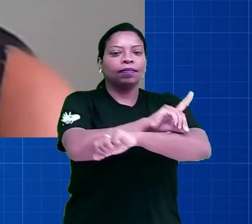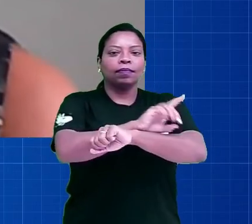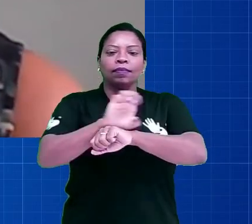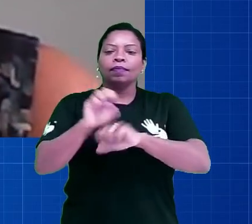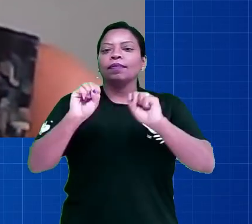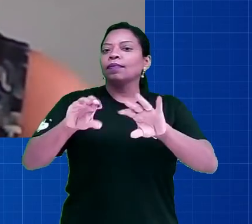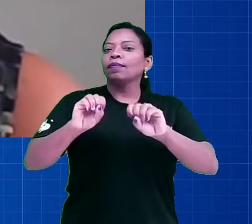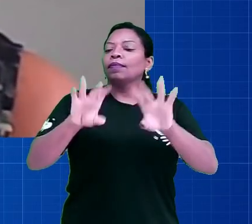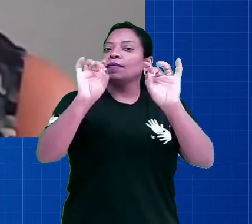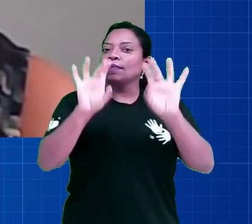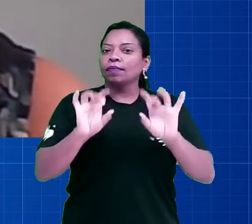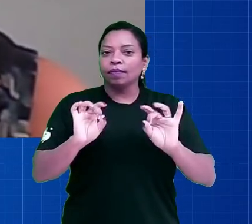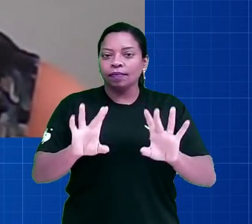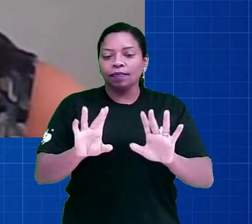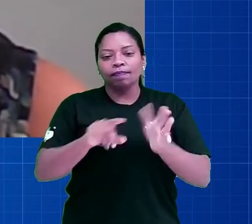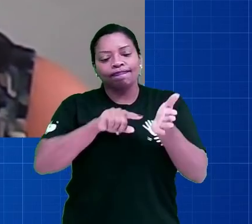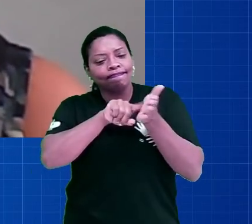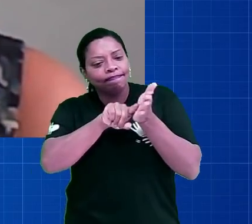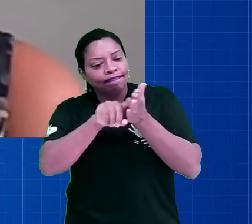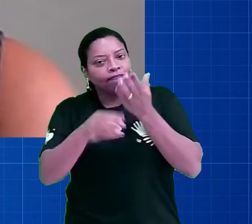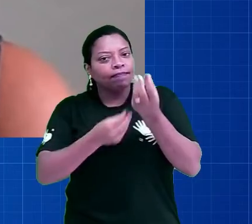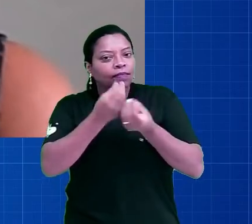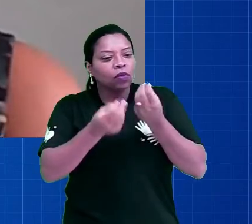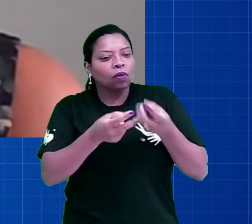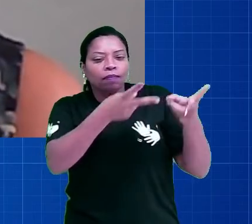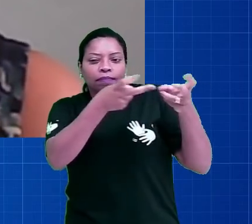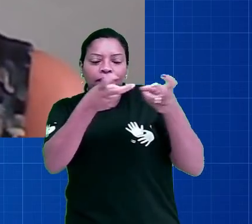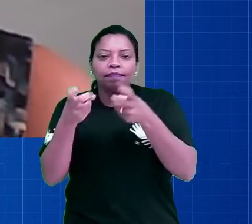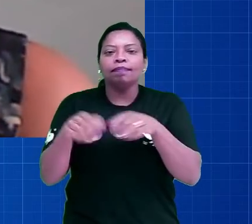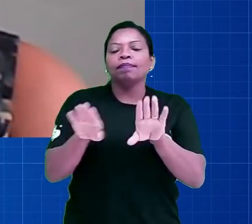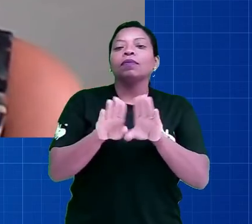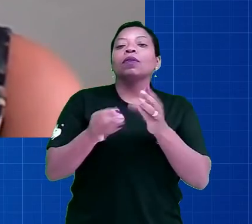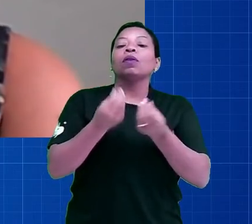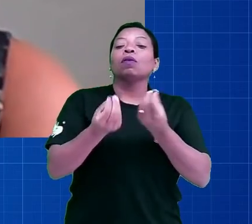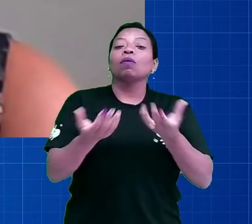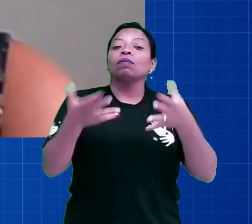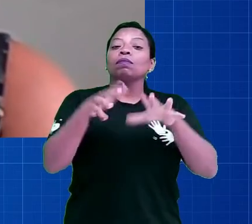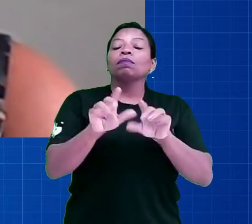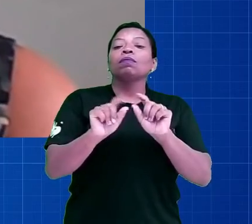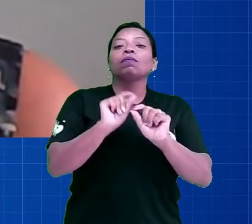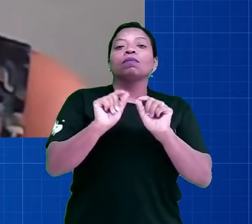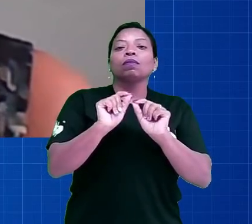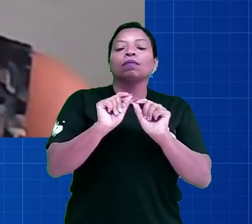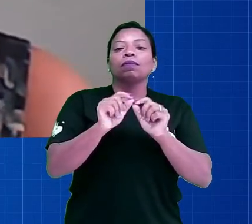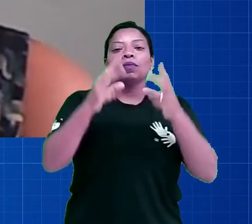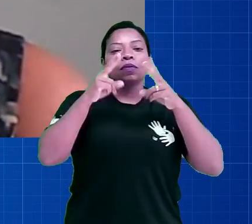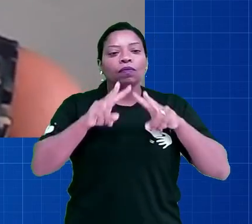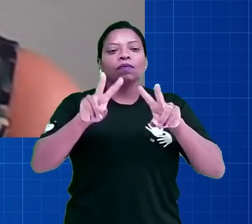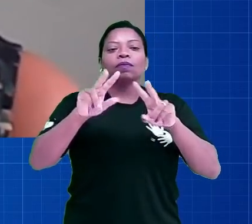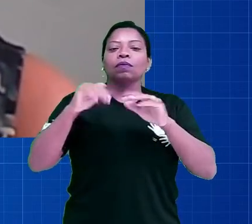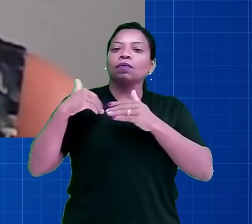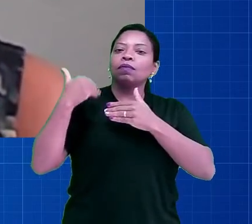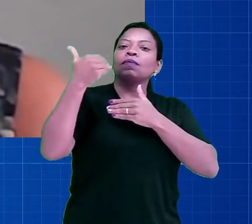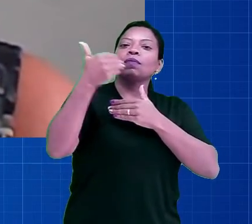estamos fazendo estudos enquanto Departamento de Educação Especial, levantando dados e vendo a necessidade